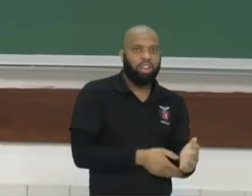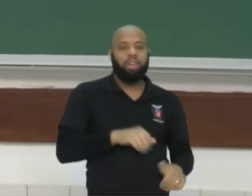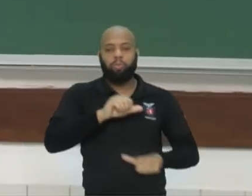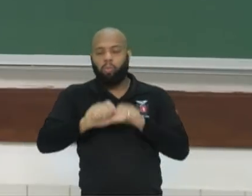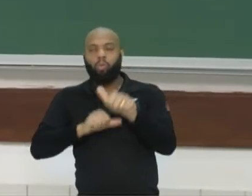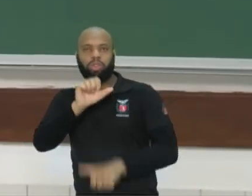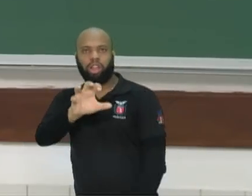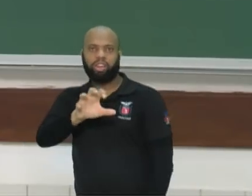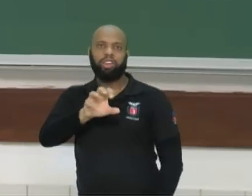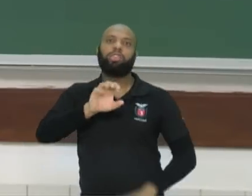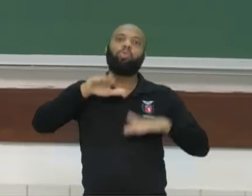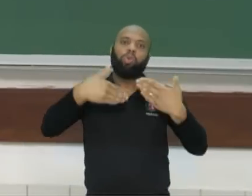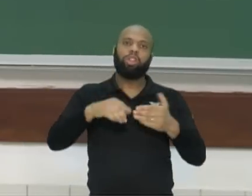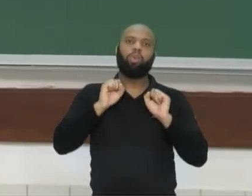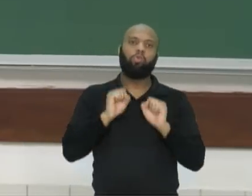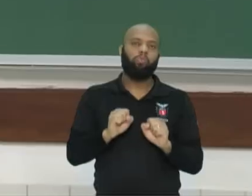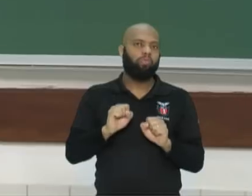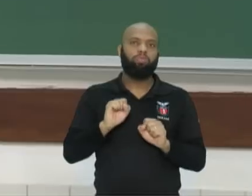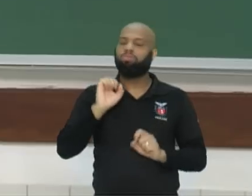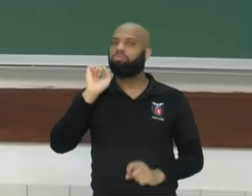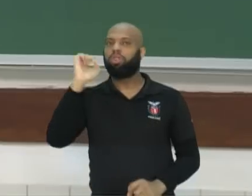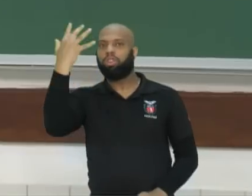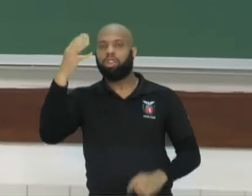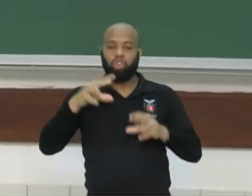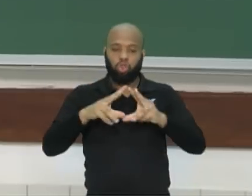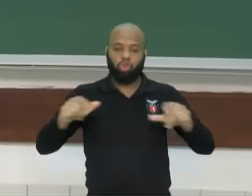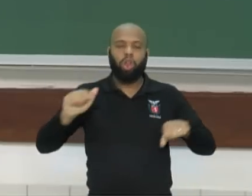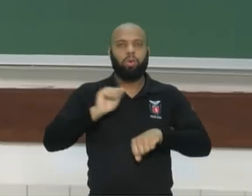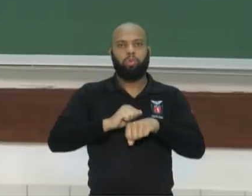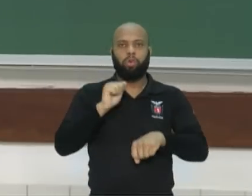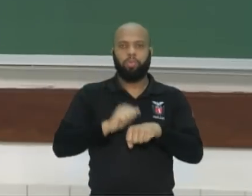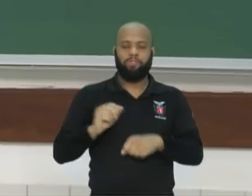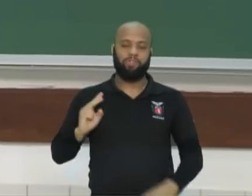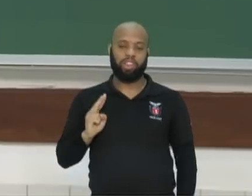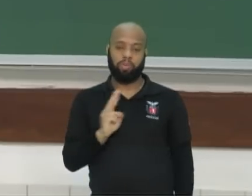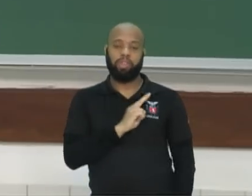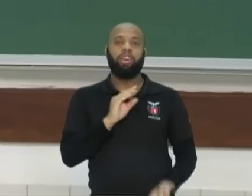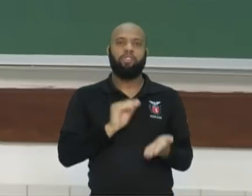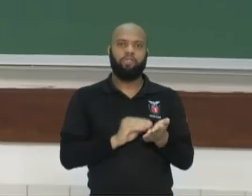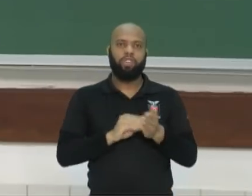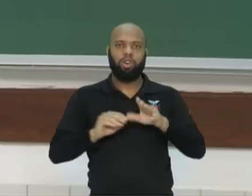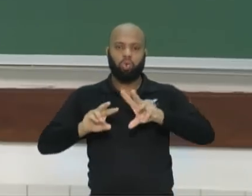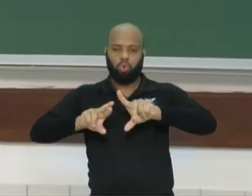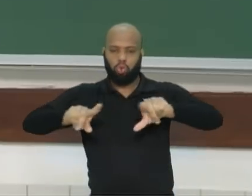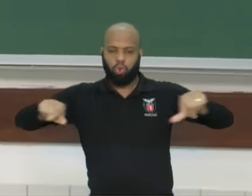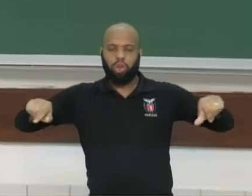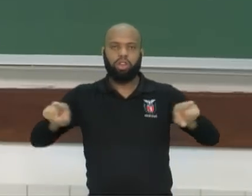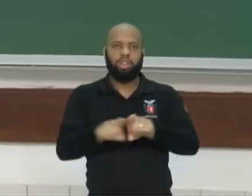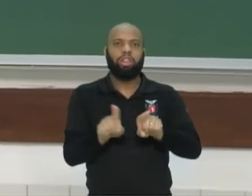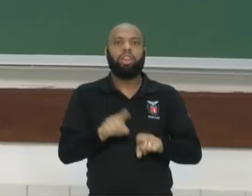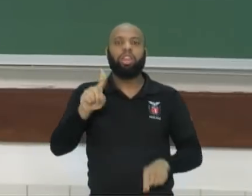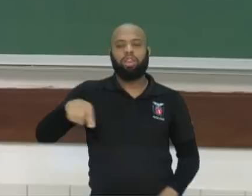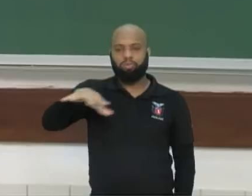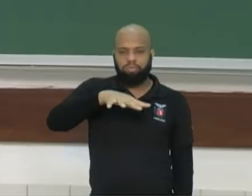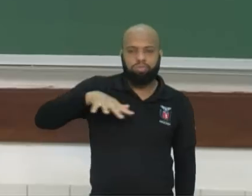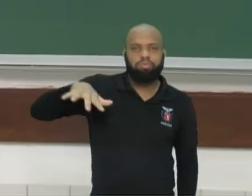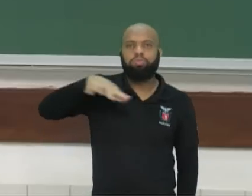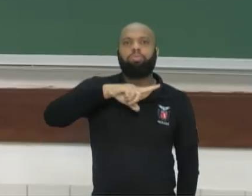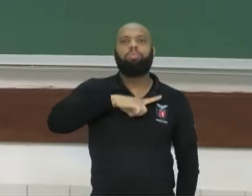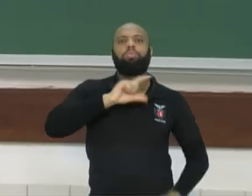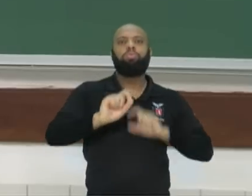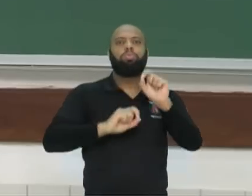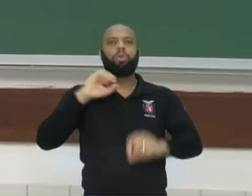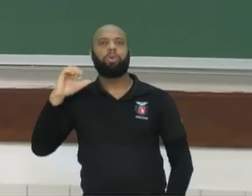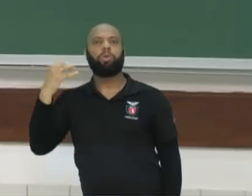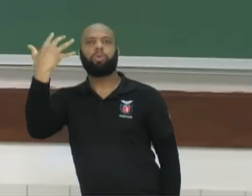ciclo, infelizmente ele é um solo pobre por si só de nutrientes, acaba prejudicando e é uma região suscetível